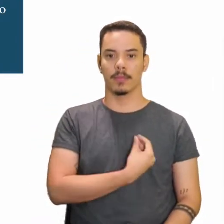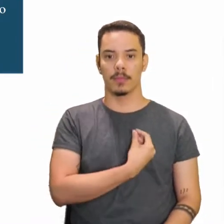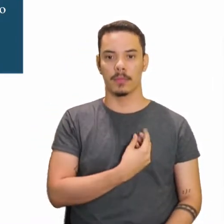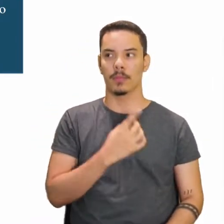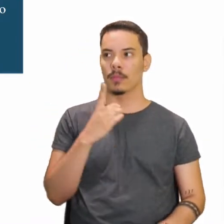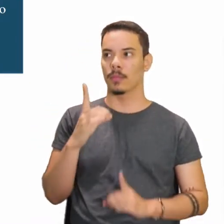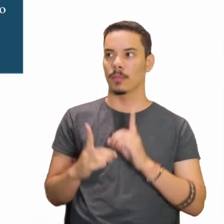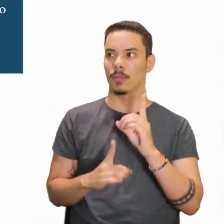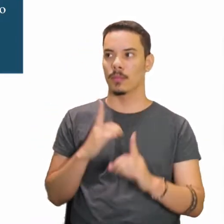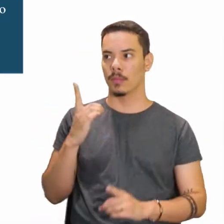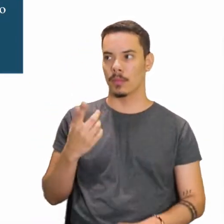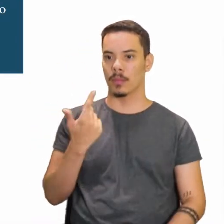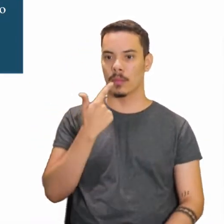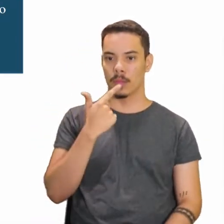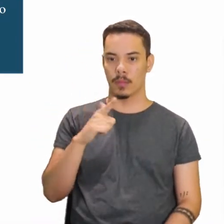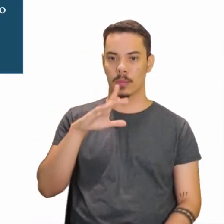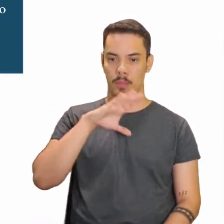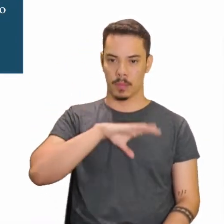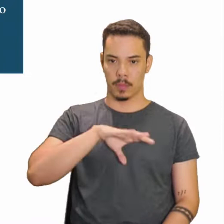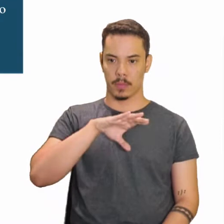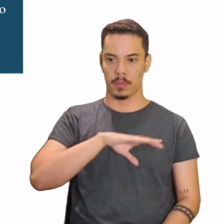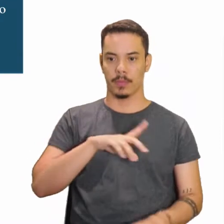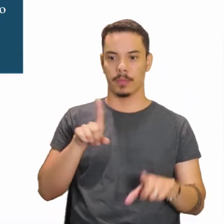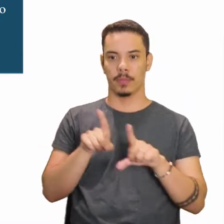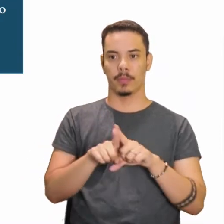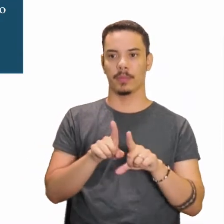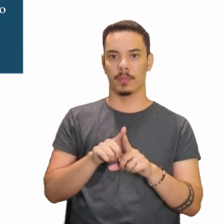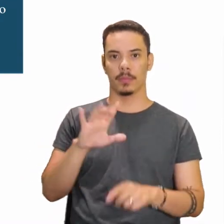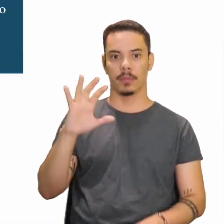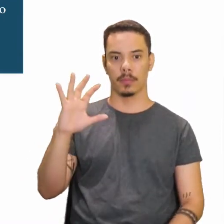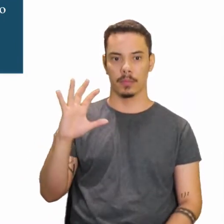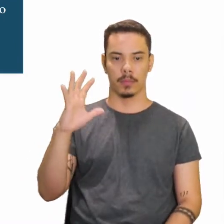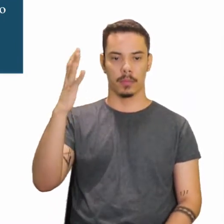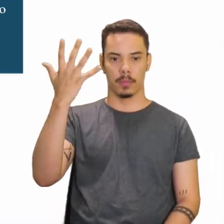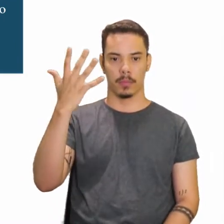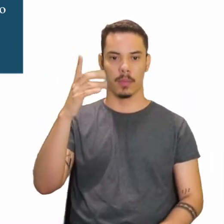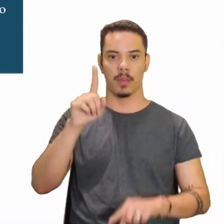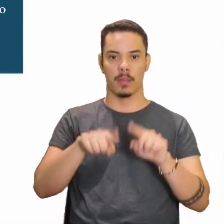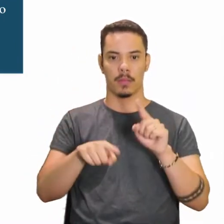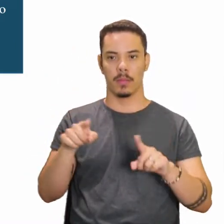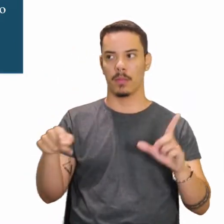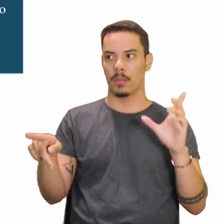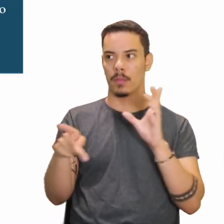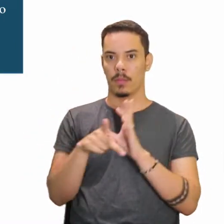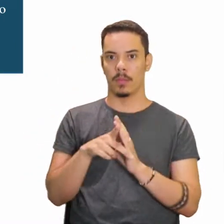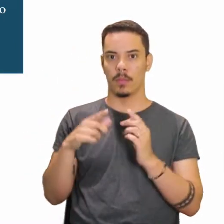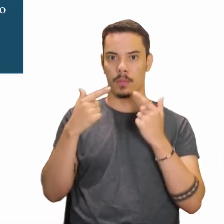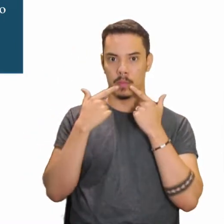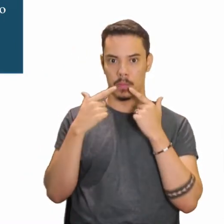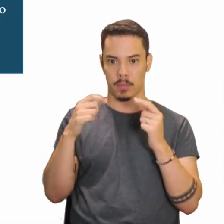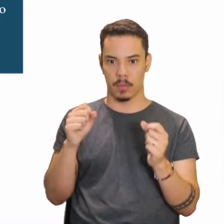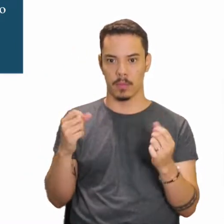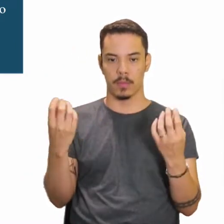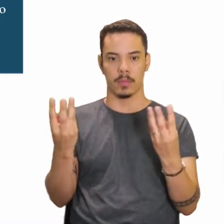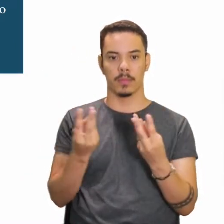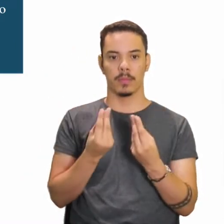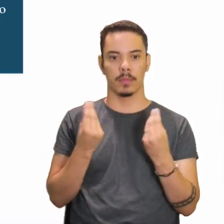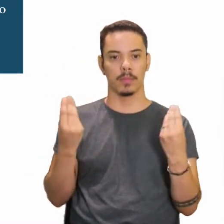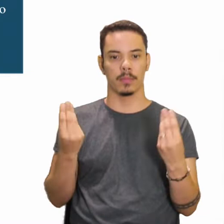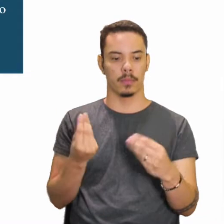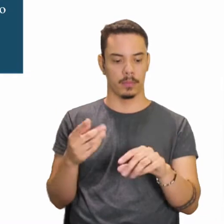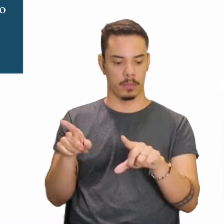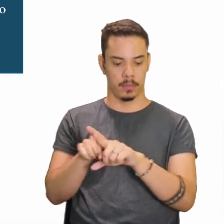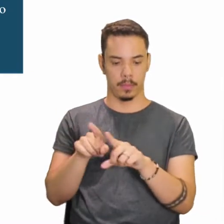dinâmica da língua portuguesa e sobre o fenômeno, né, da constituição de variedades linguísticas de prestígio